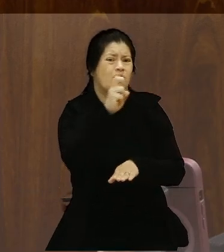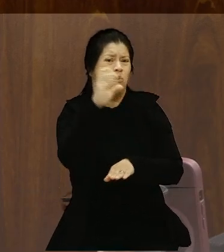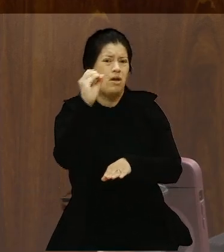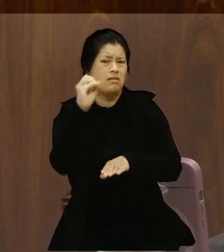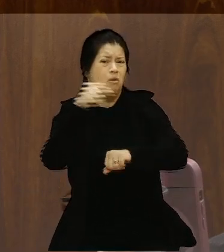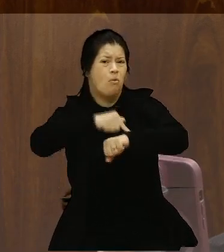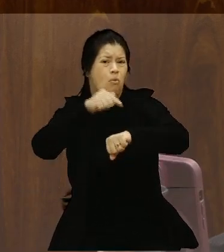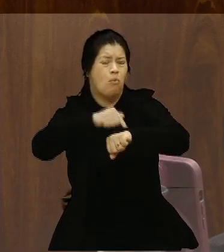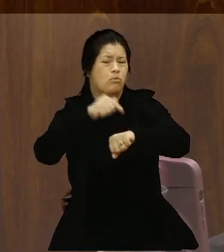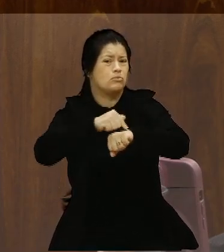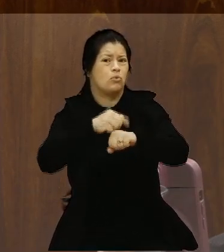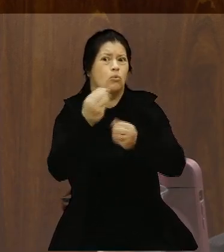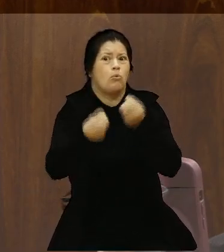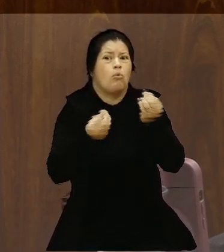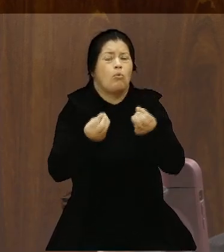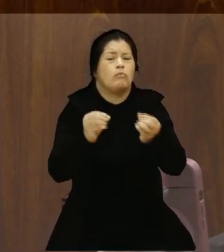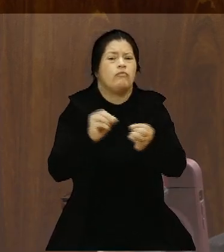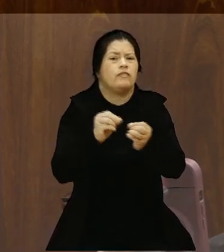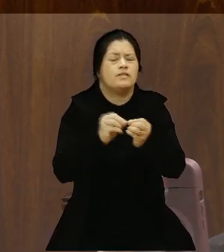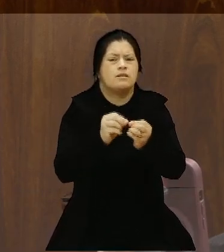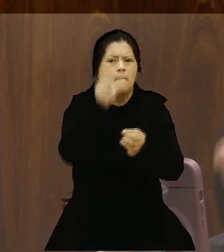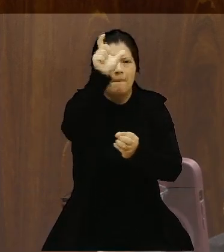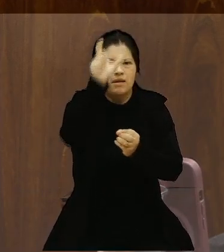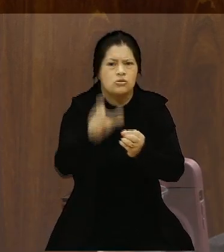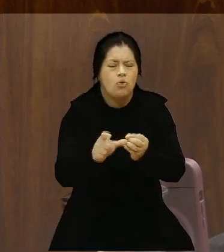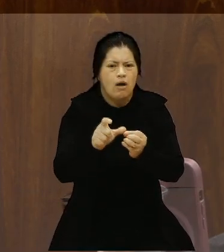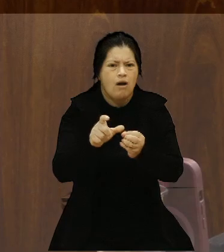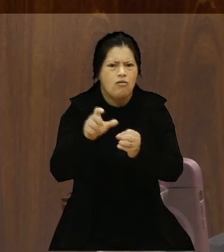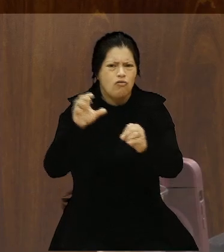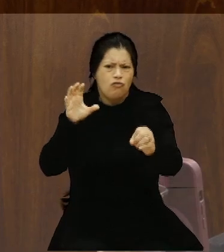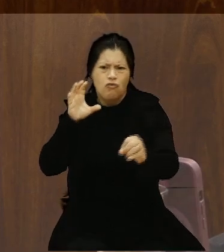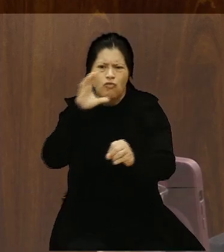nós compreendermos o que faz uma pessoa andar nessa